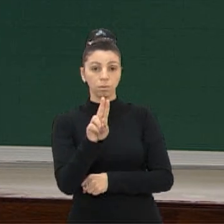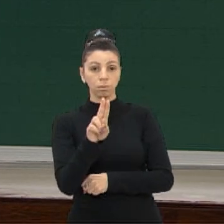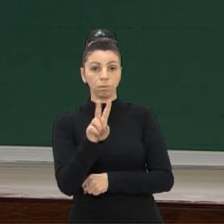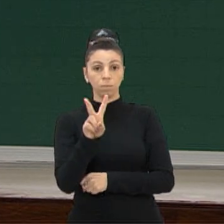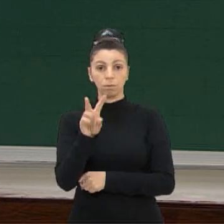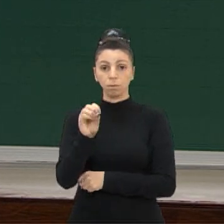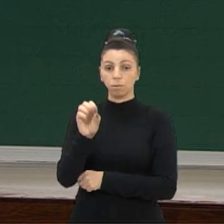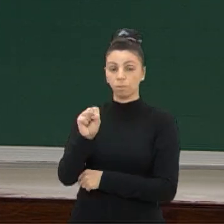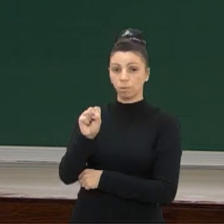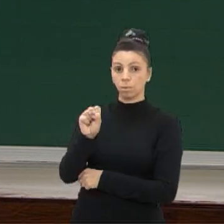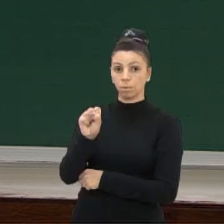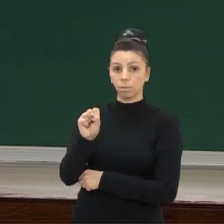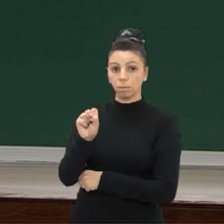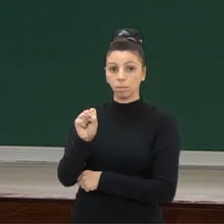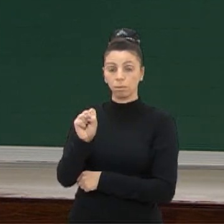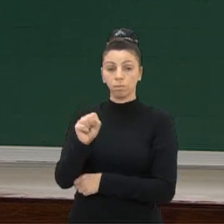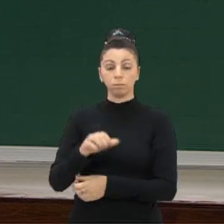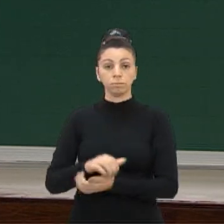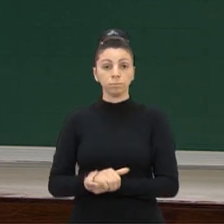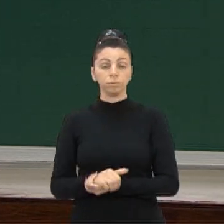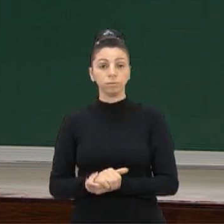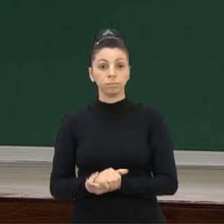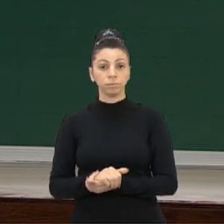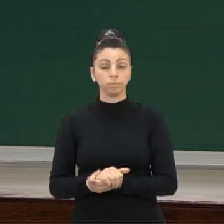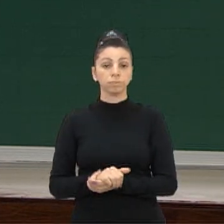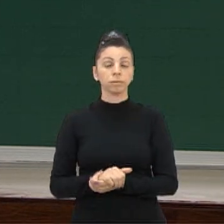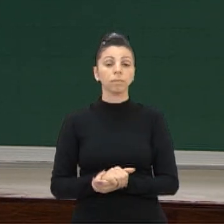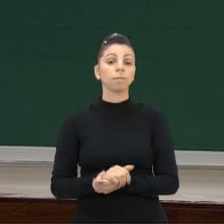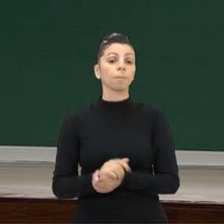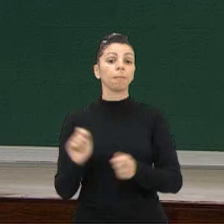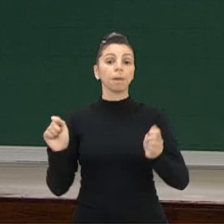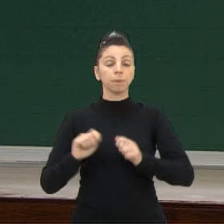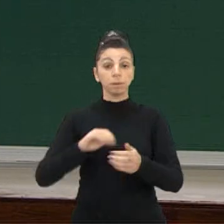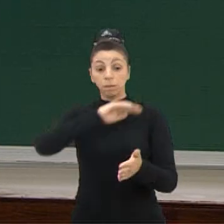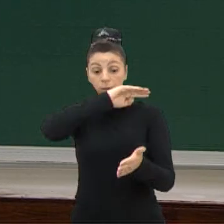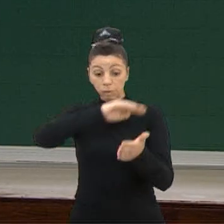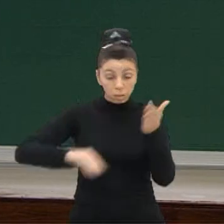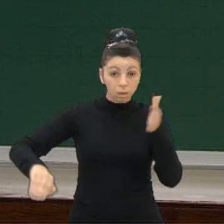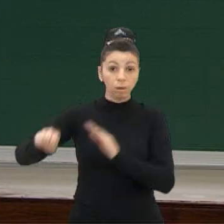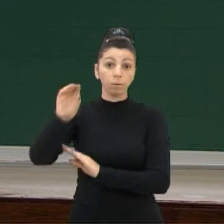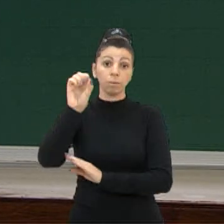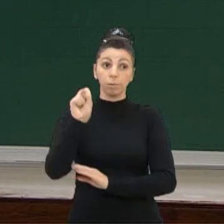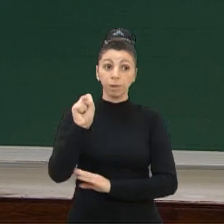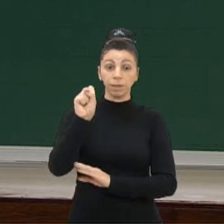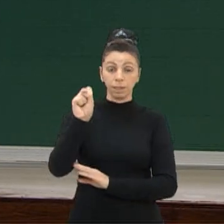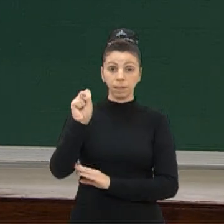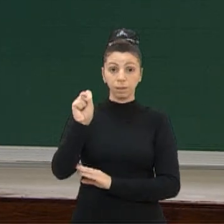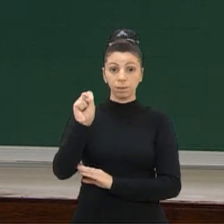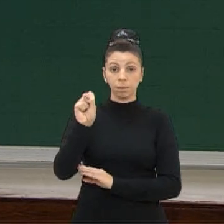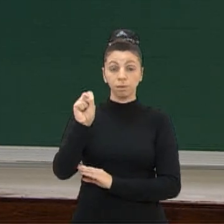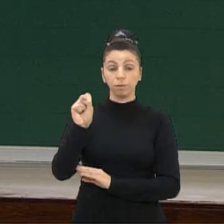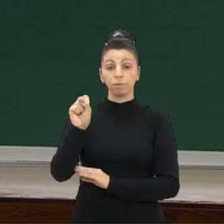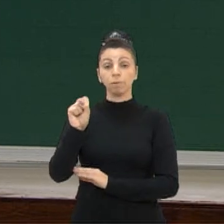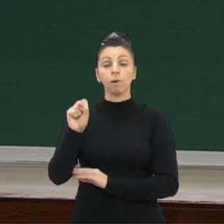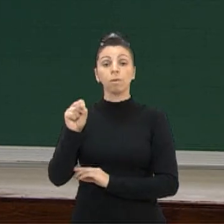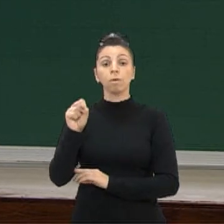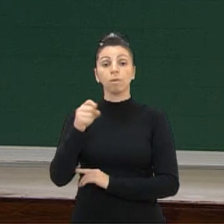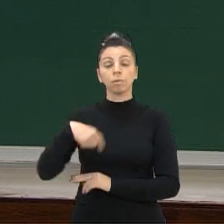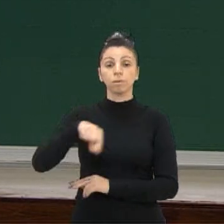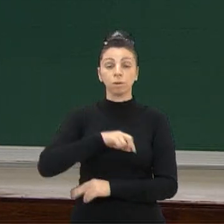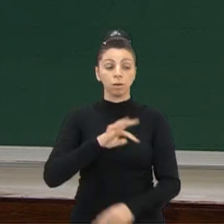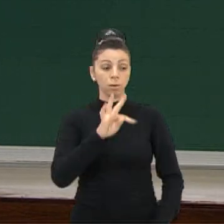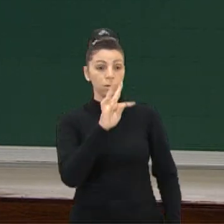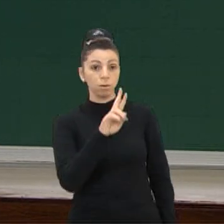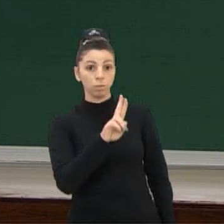indicativo, né, com uma especificidade, eu tenho que tirar a letra S, né, então eu tiro a letra S ali quando eu vou emprestar o tu e o